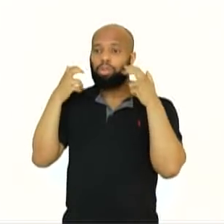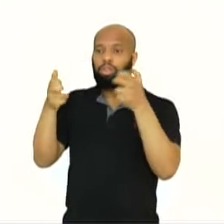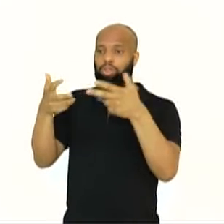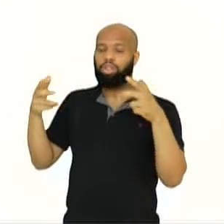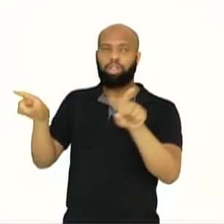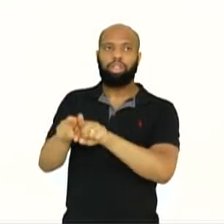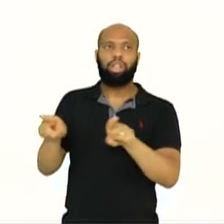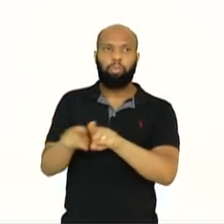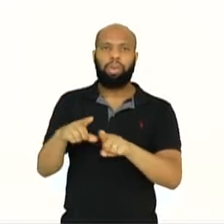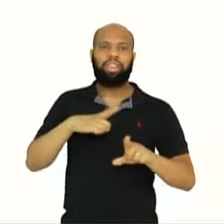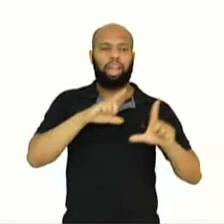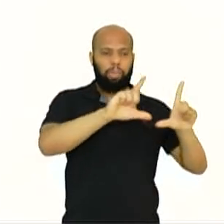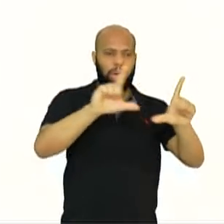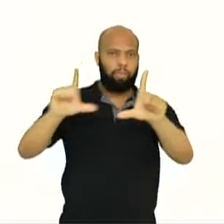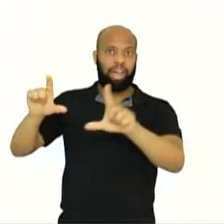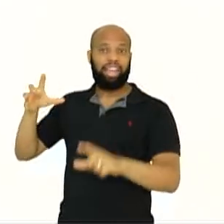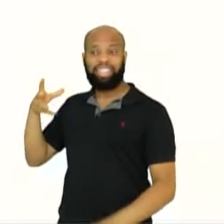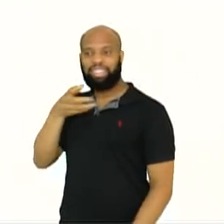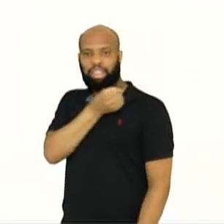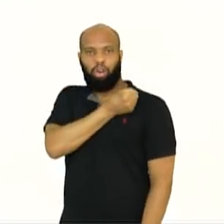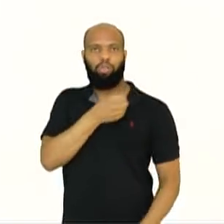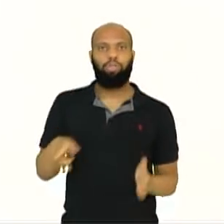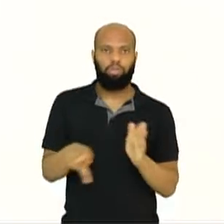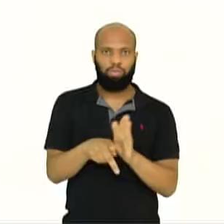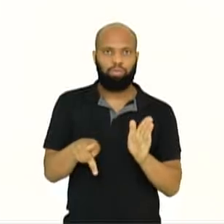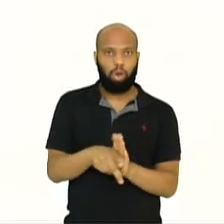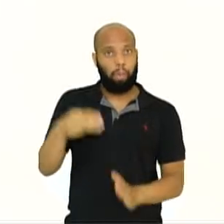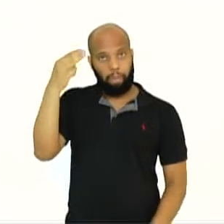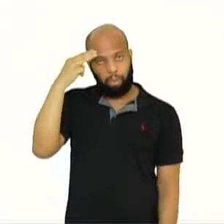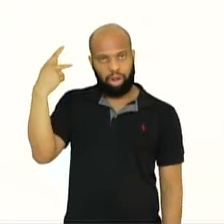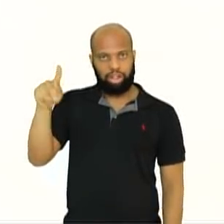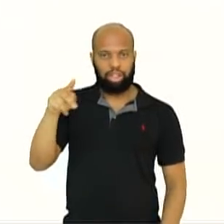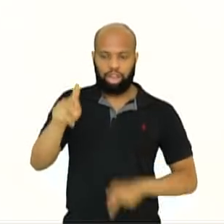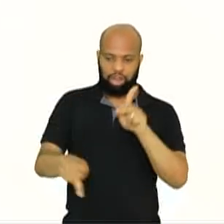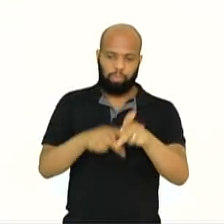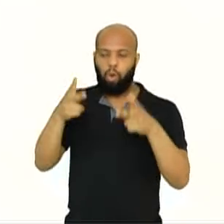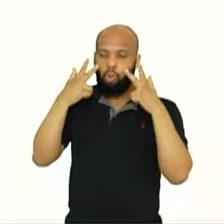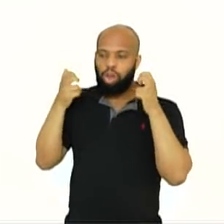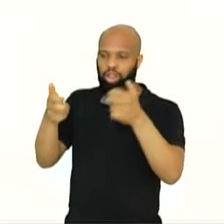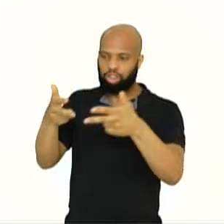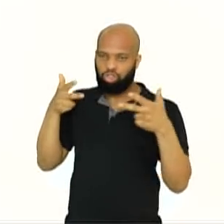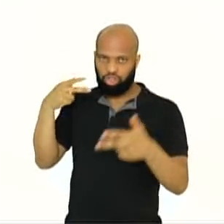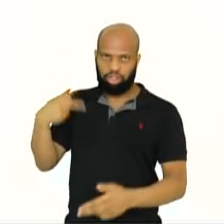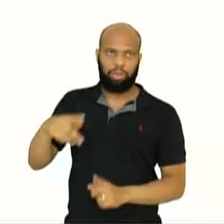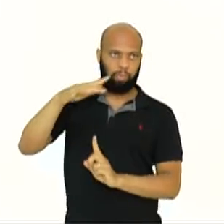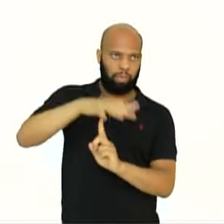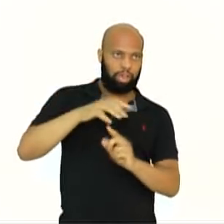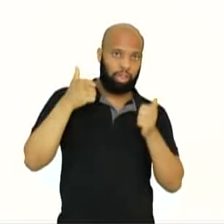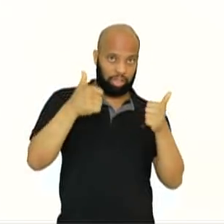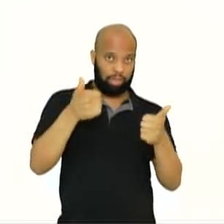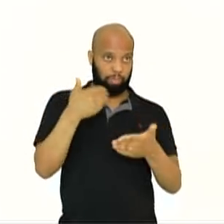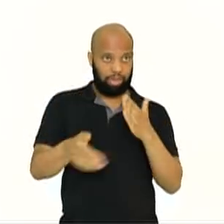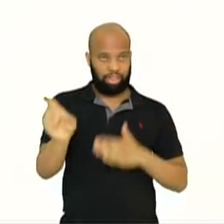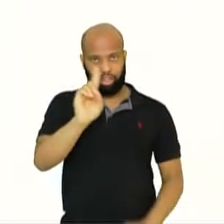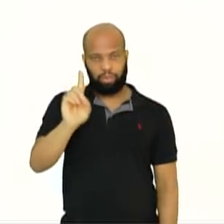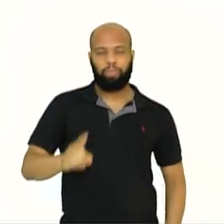essa participação histórica do Museu Paranaense sobre os povos indígenas, no caso dos chetás aqui no Paraná. Não percam!